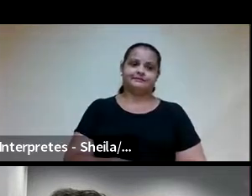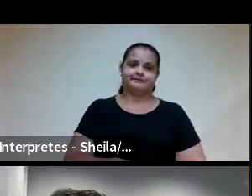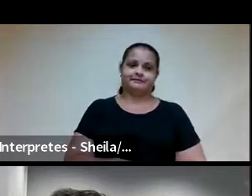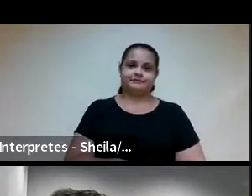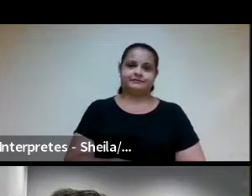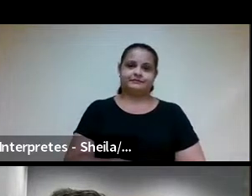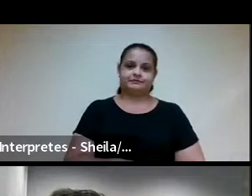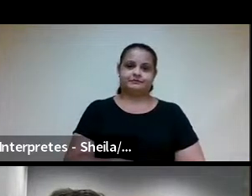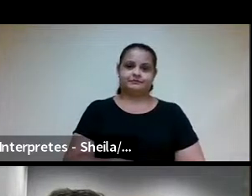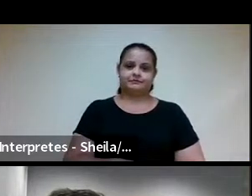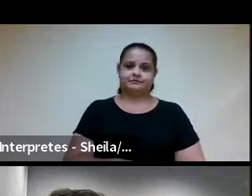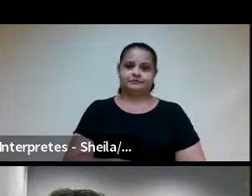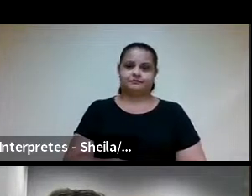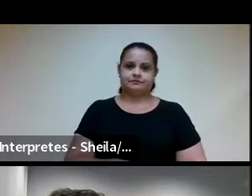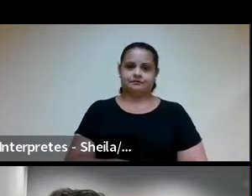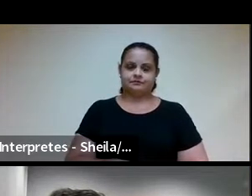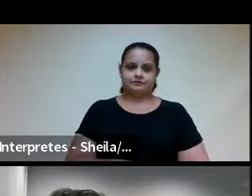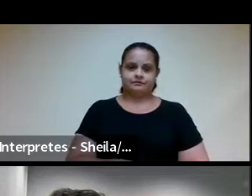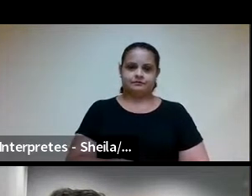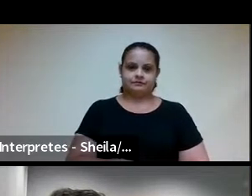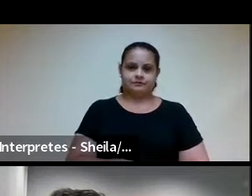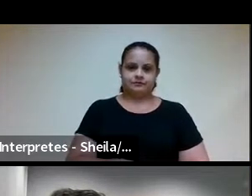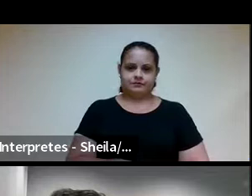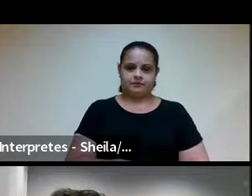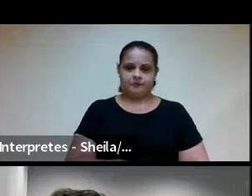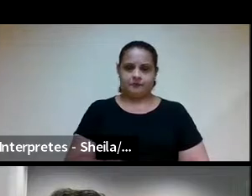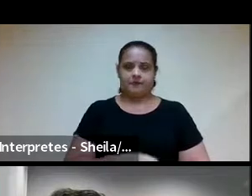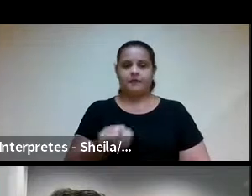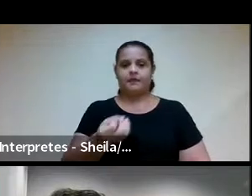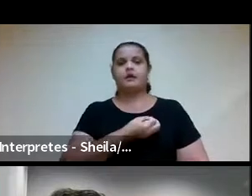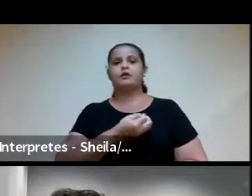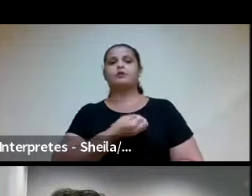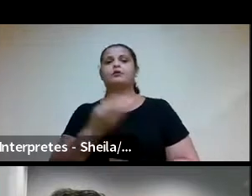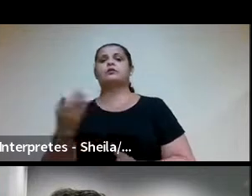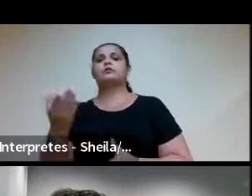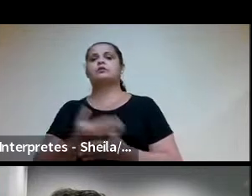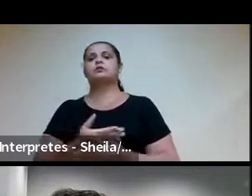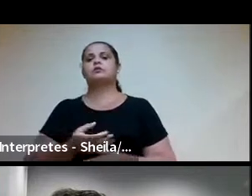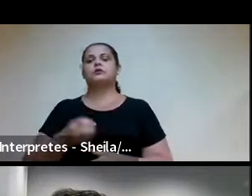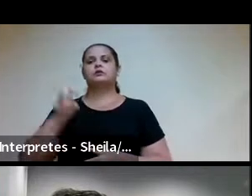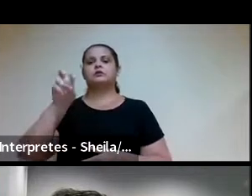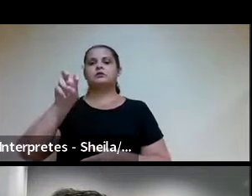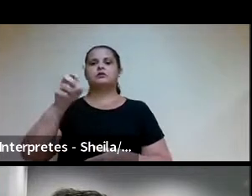O senhor pode dizer o número, presidente, por favor? Posso. Número